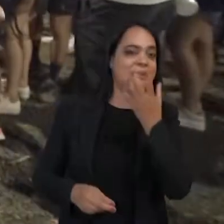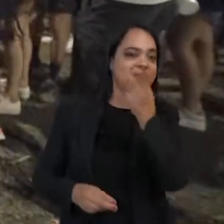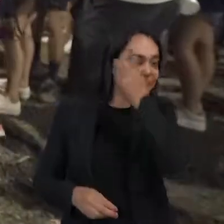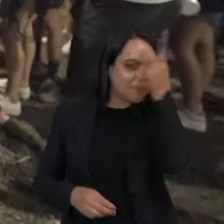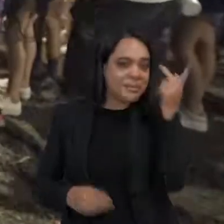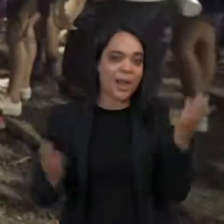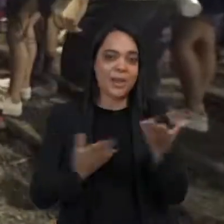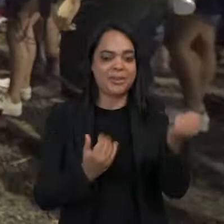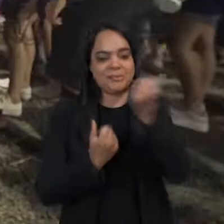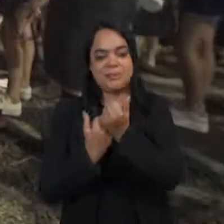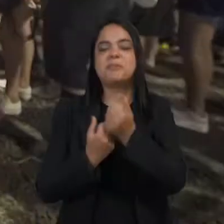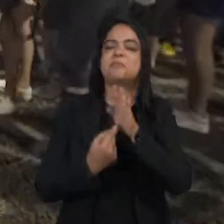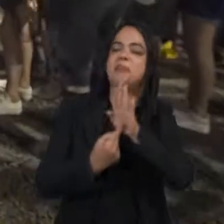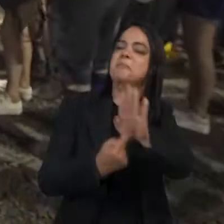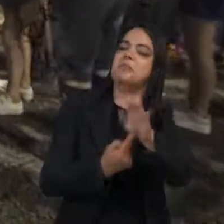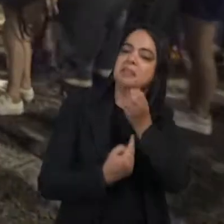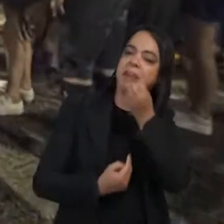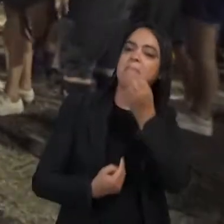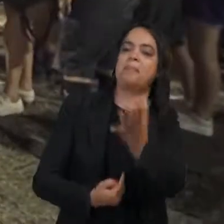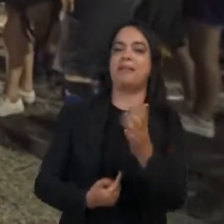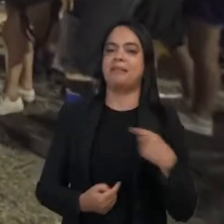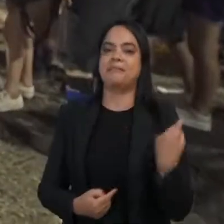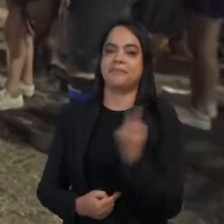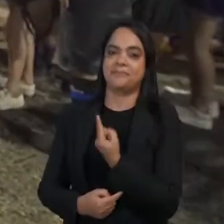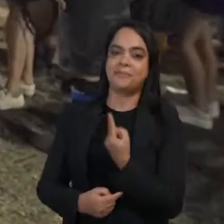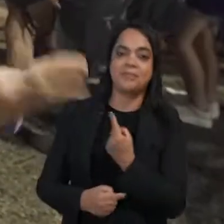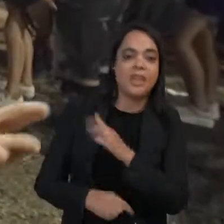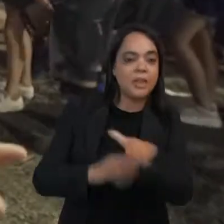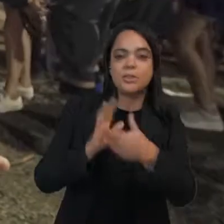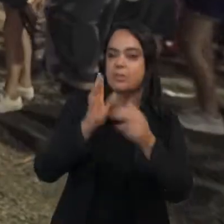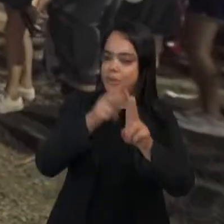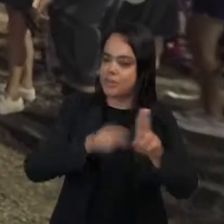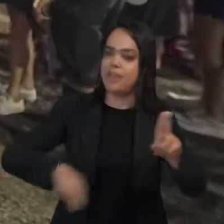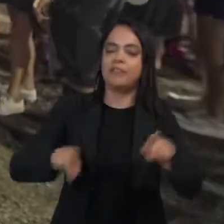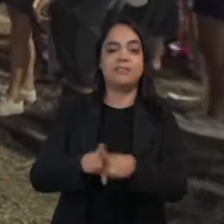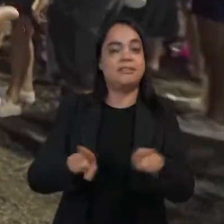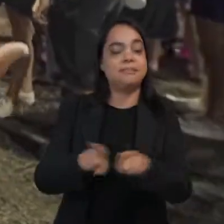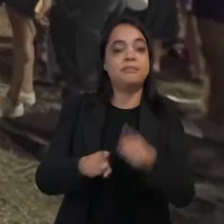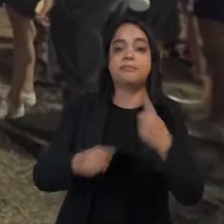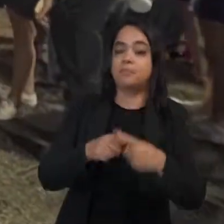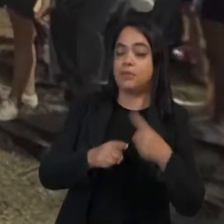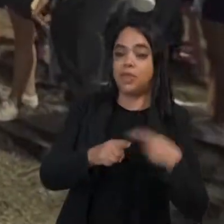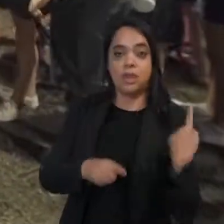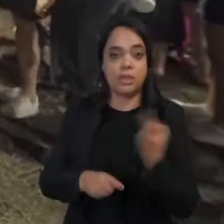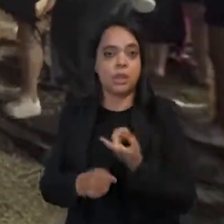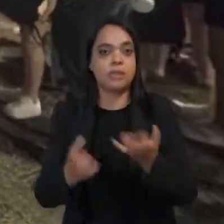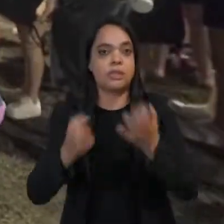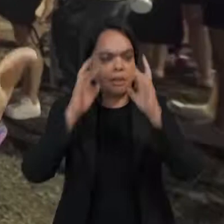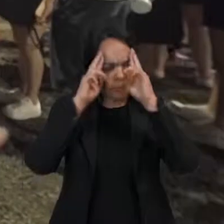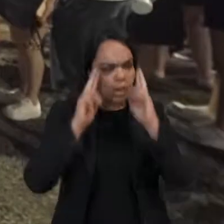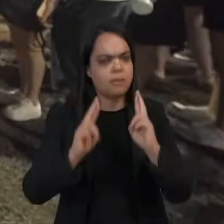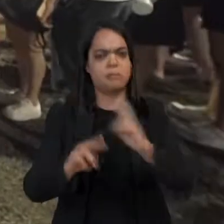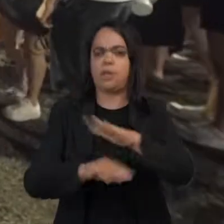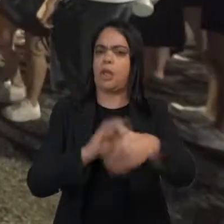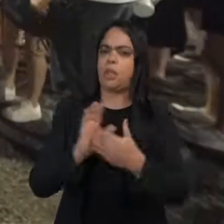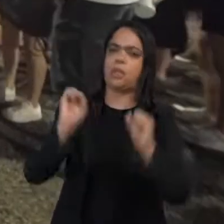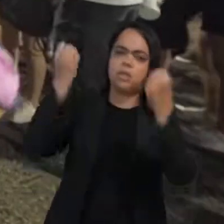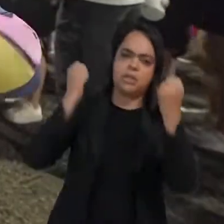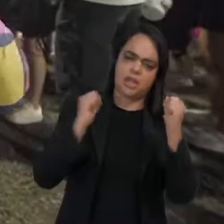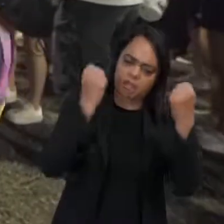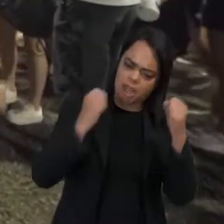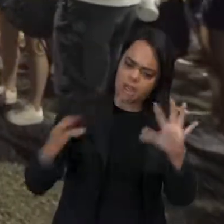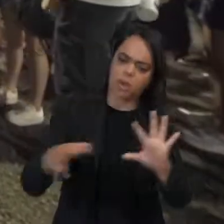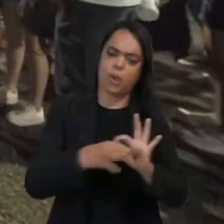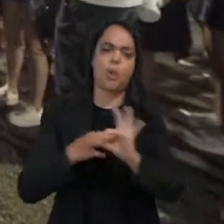a pessoa que vai vir agora também vai apresentar muito bem a gente e toda a UFO também, né, porque a gente preza pelo respeito a todas as